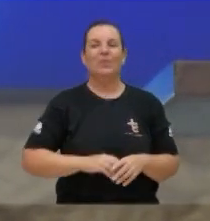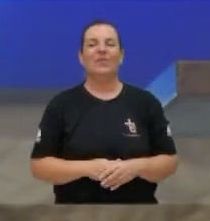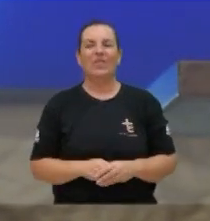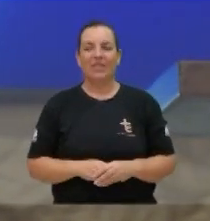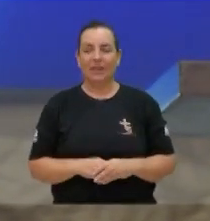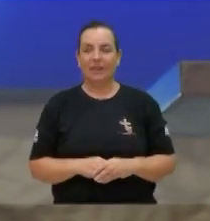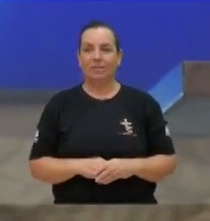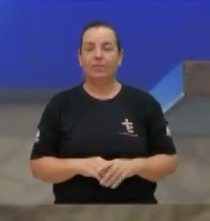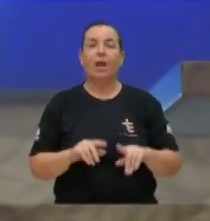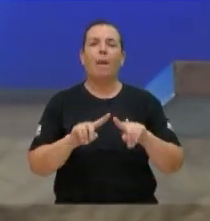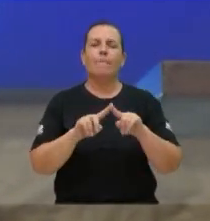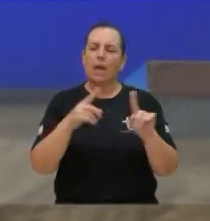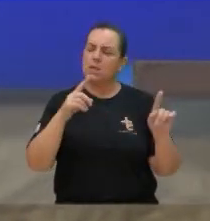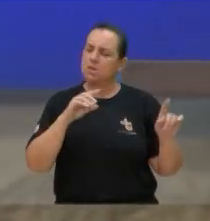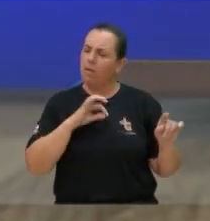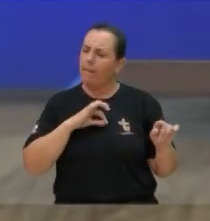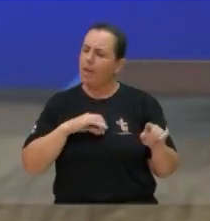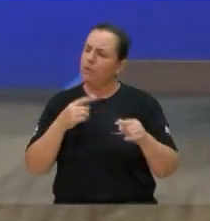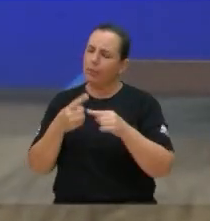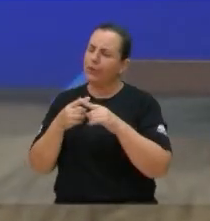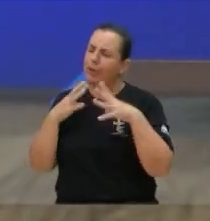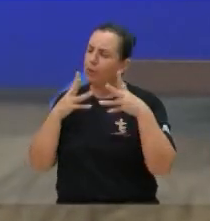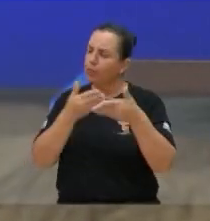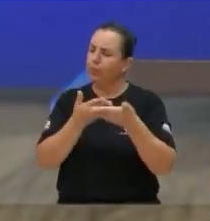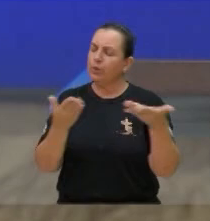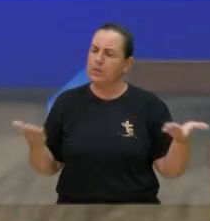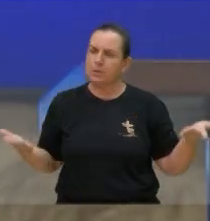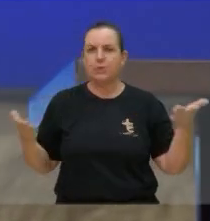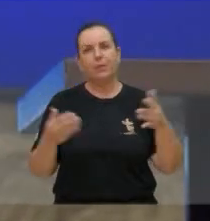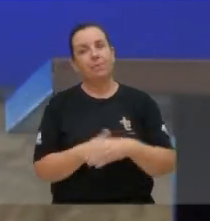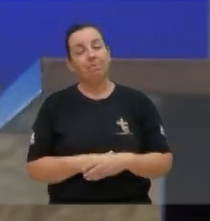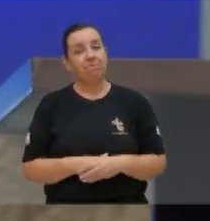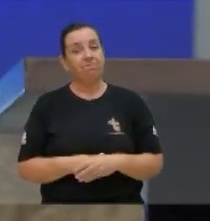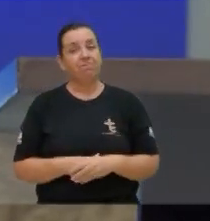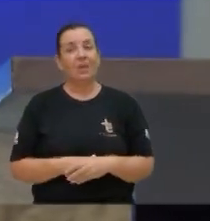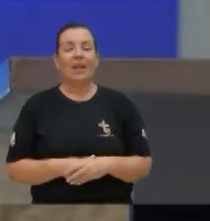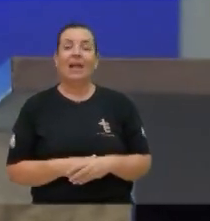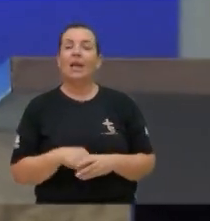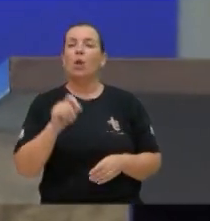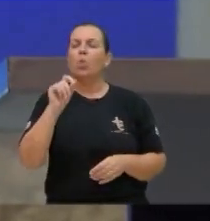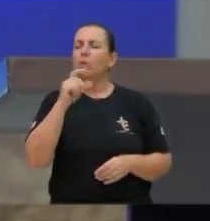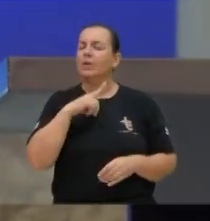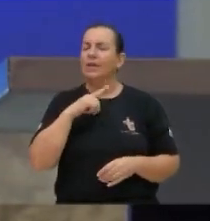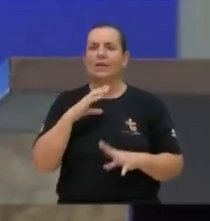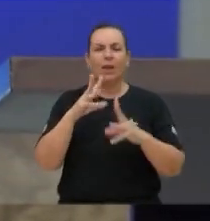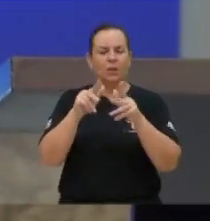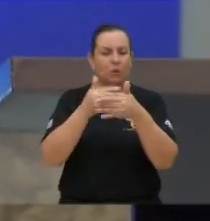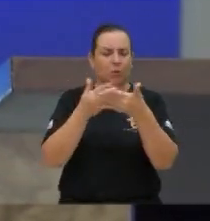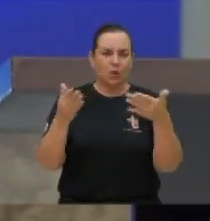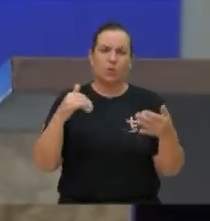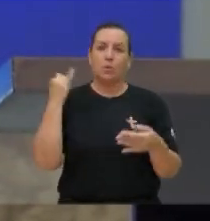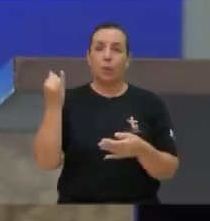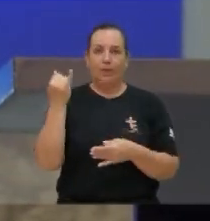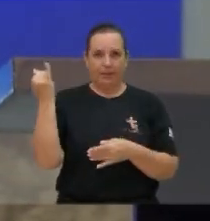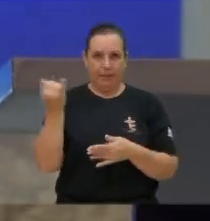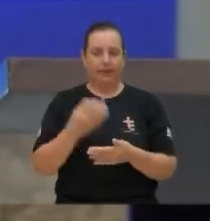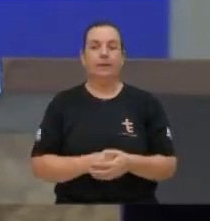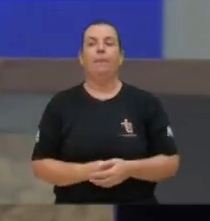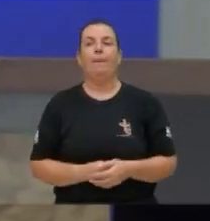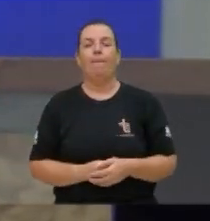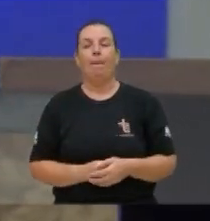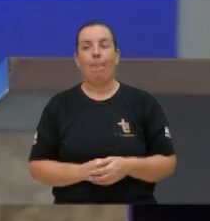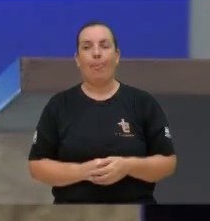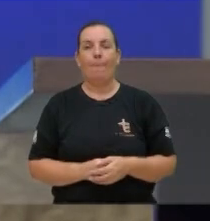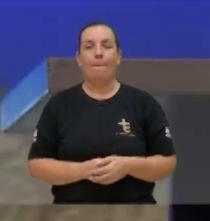Mas, padre, por que tudo isso? O que que tem tudo isso de importante? Desde